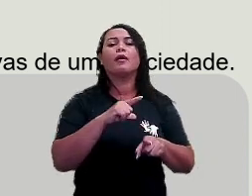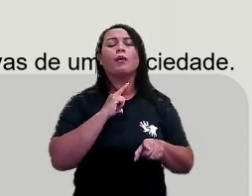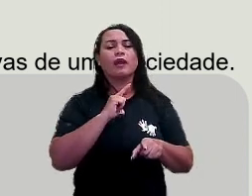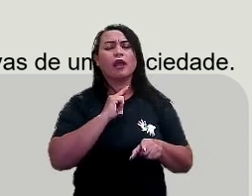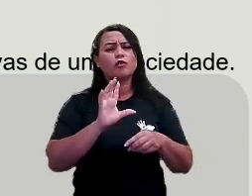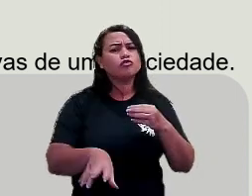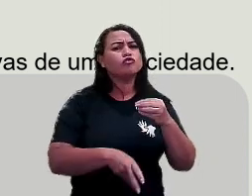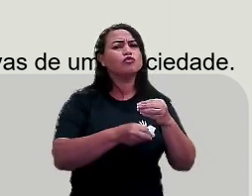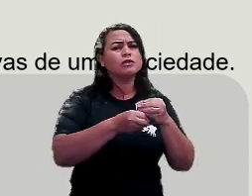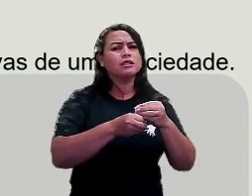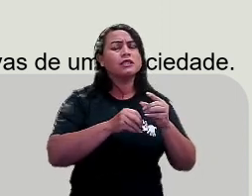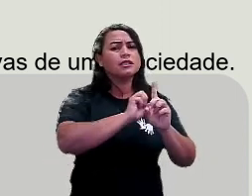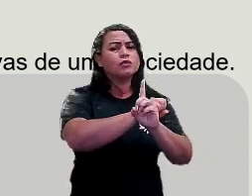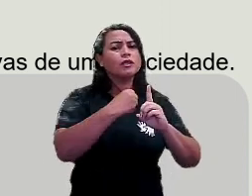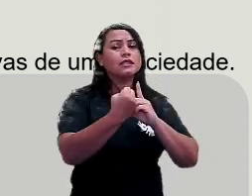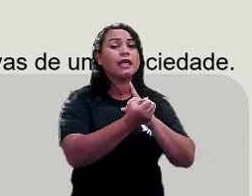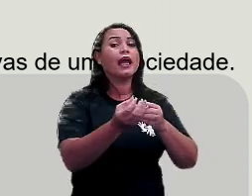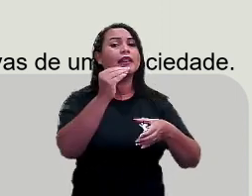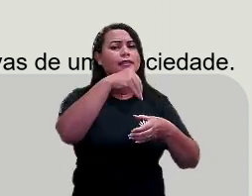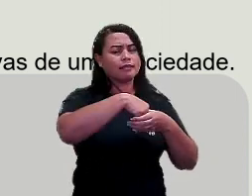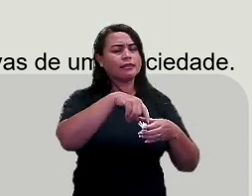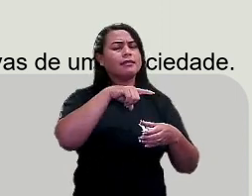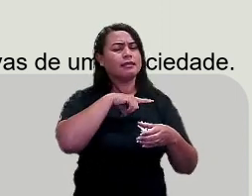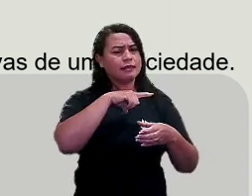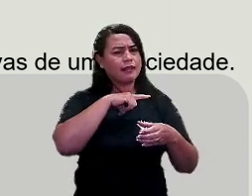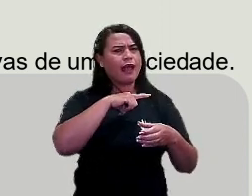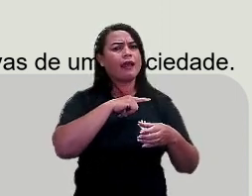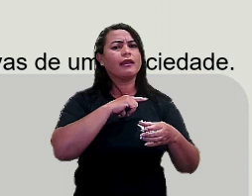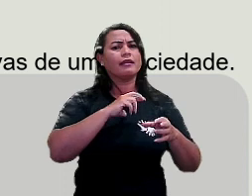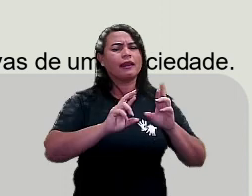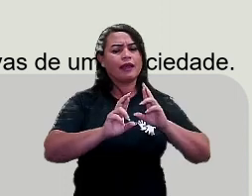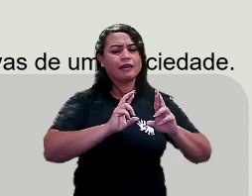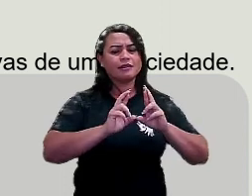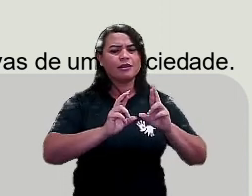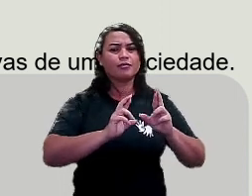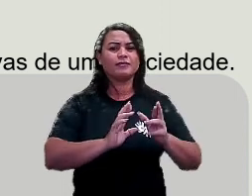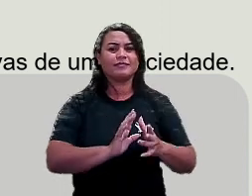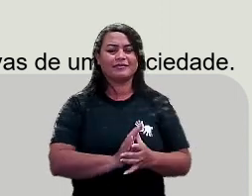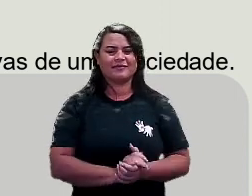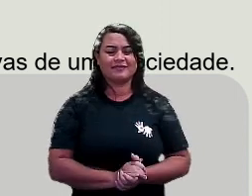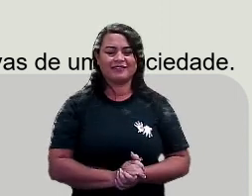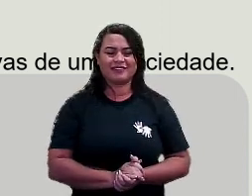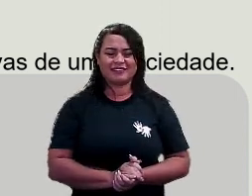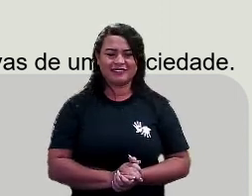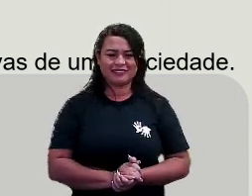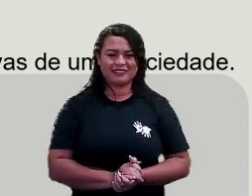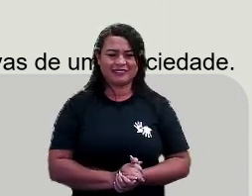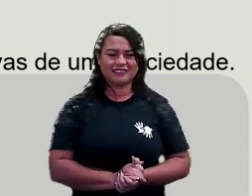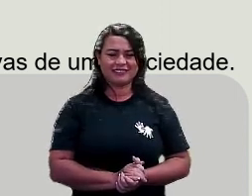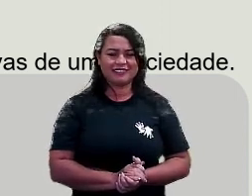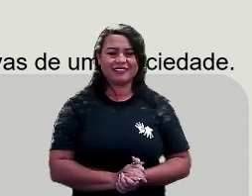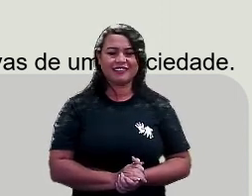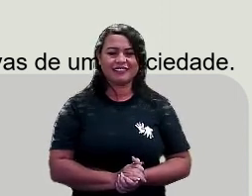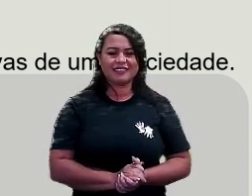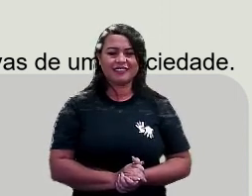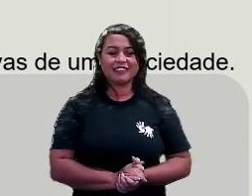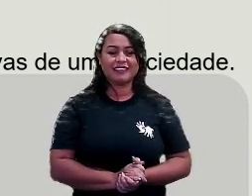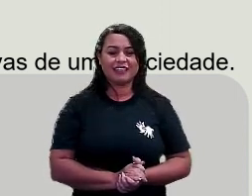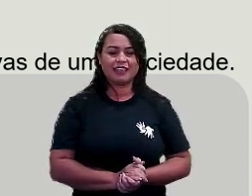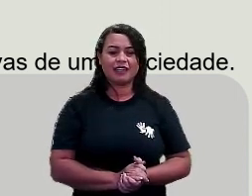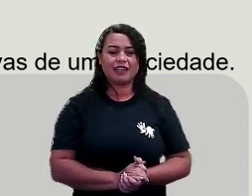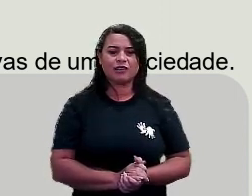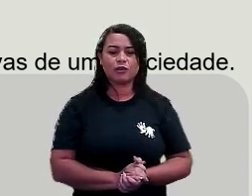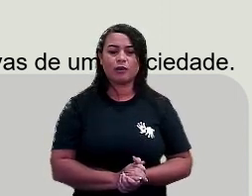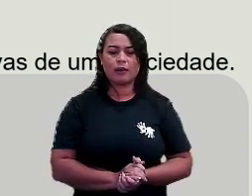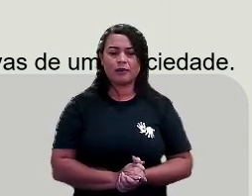sociedade. Então, sociedade existe a partir do interação. Fala o nome agora, interação.